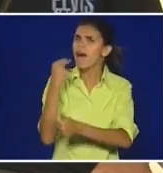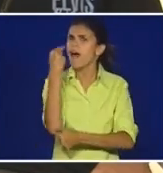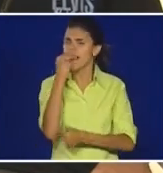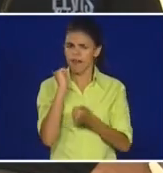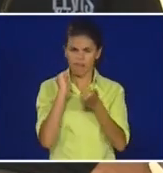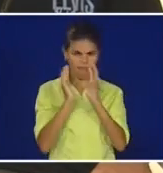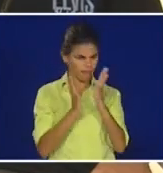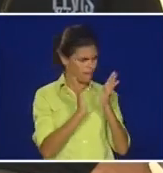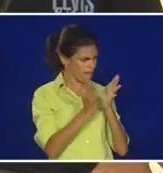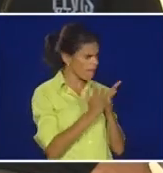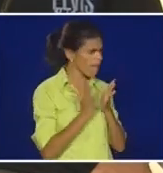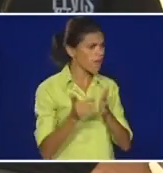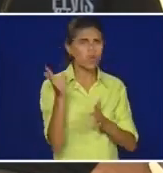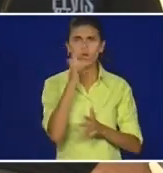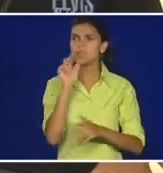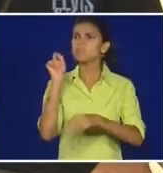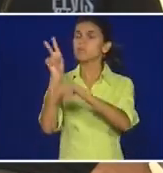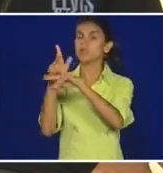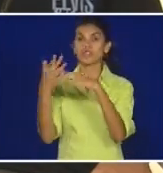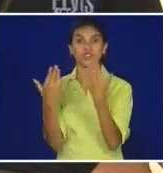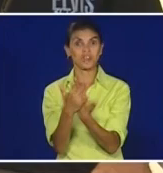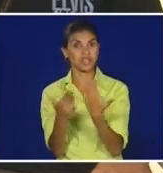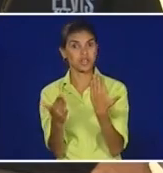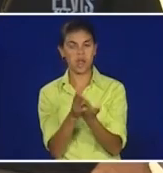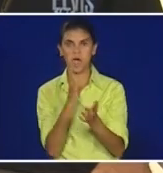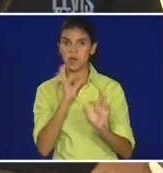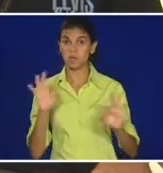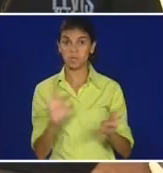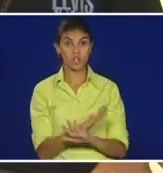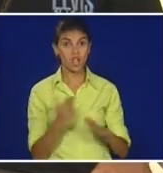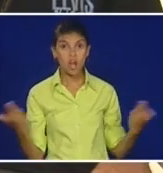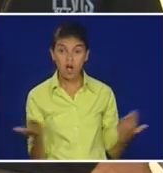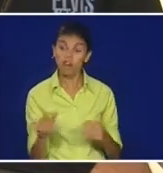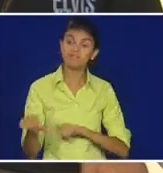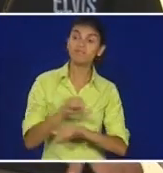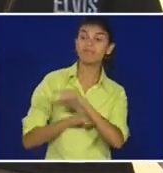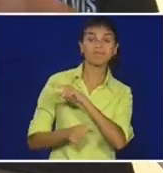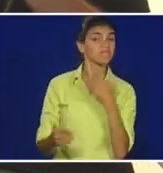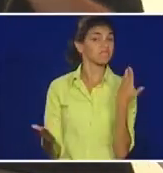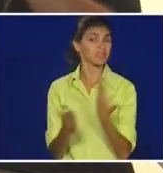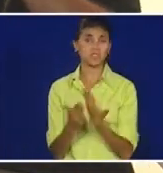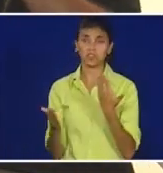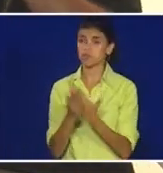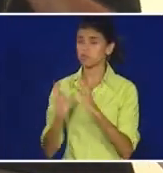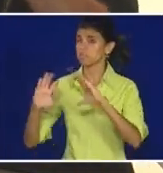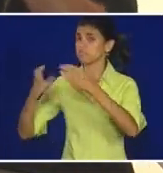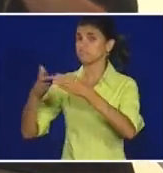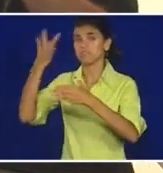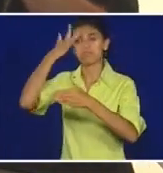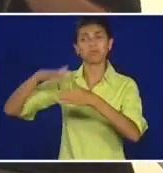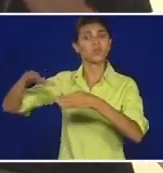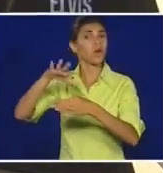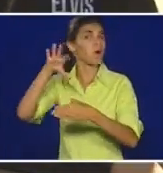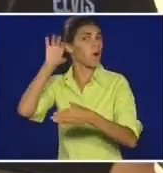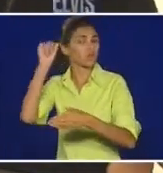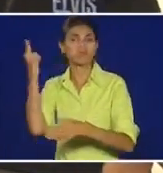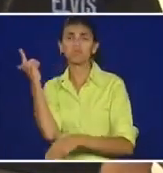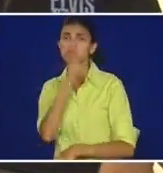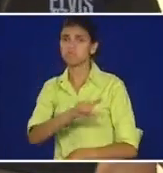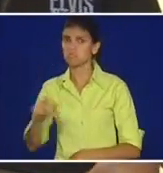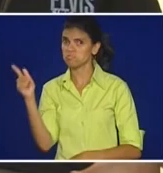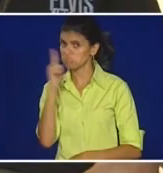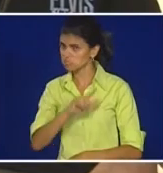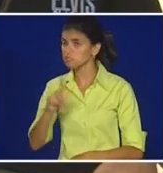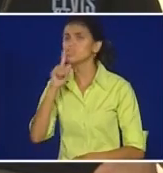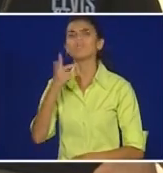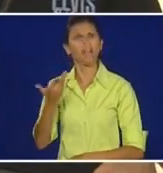normalmente a escola. Hoje, o João sempre estudou em escola com meninos ouvintes, mas tem muitos amigos surdos,